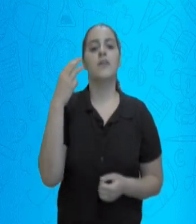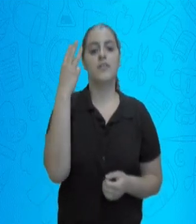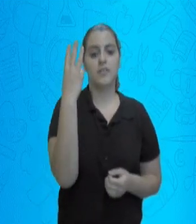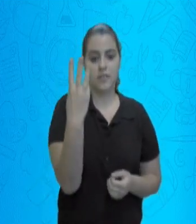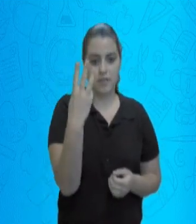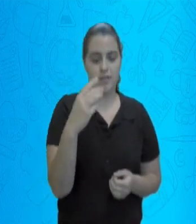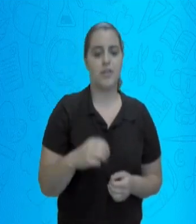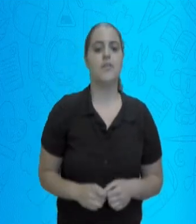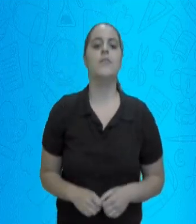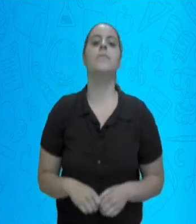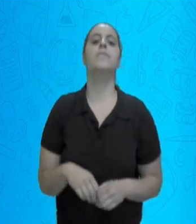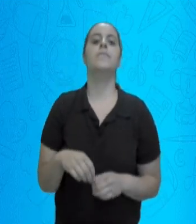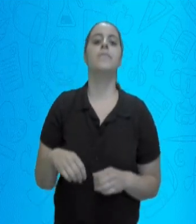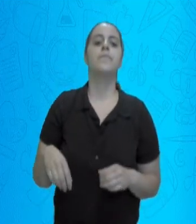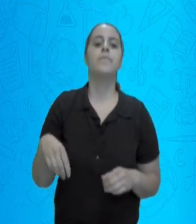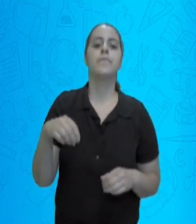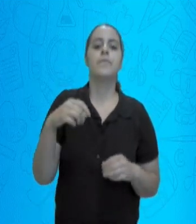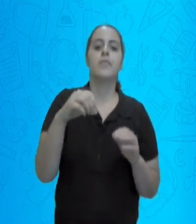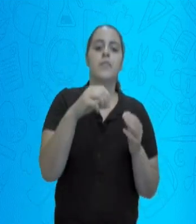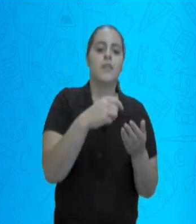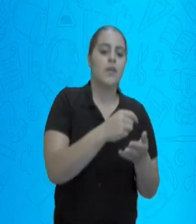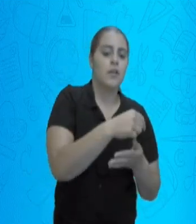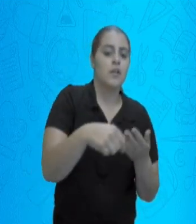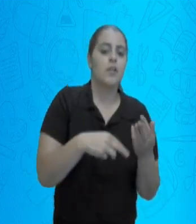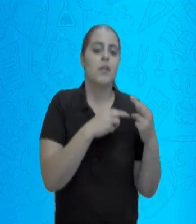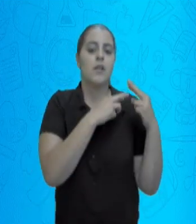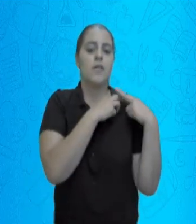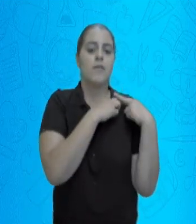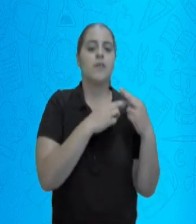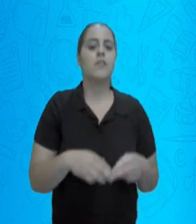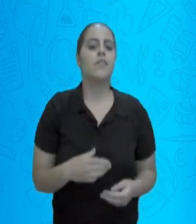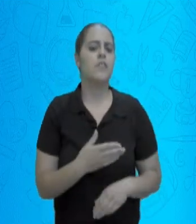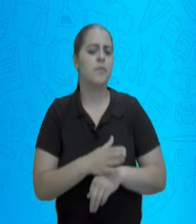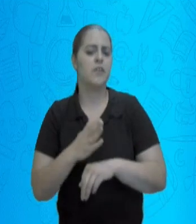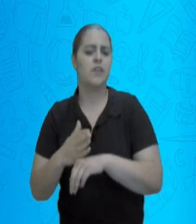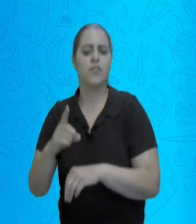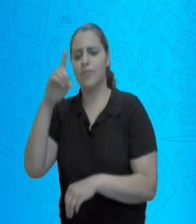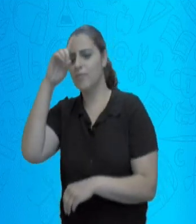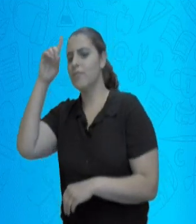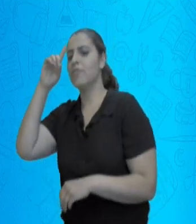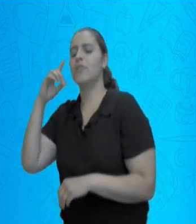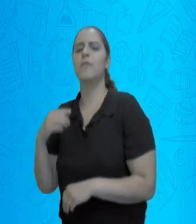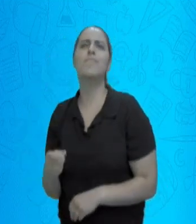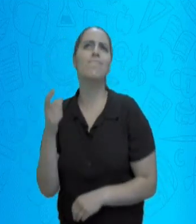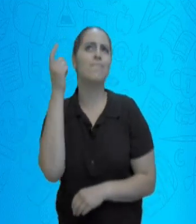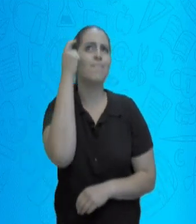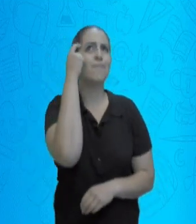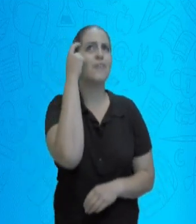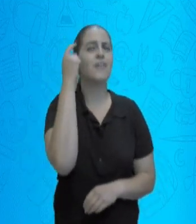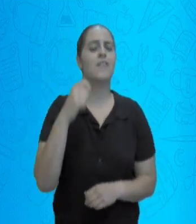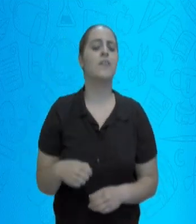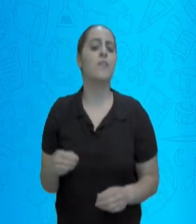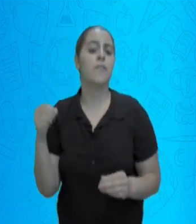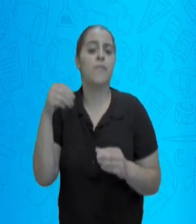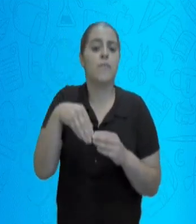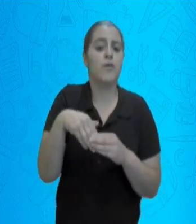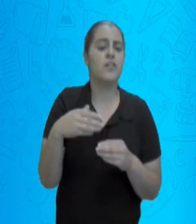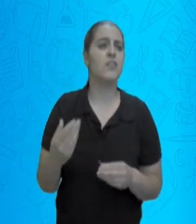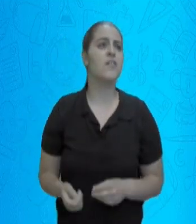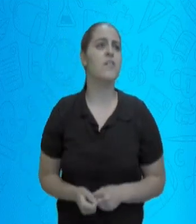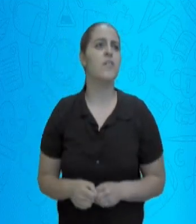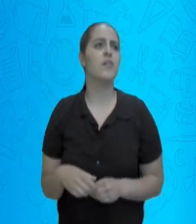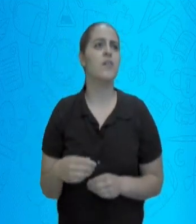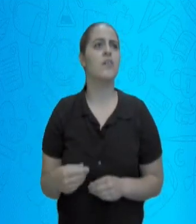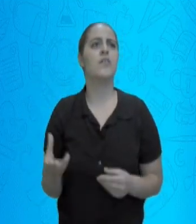que você pratica no seu dia a dia. Ah, como eu vou pensar? Por exemplo, quando eu vou votar, quando